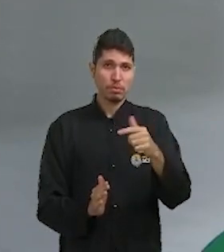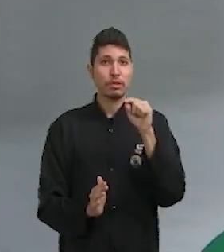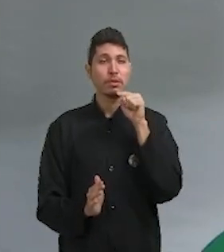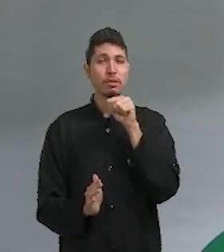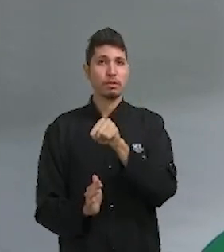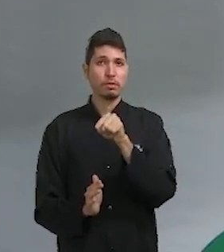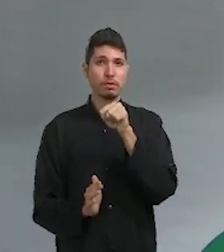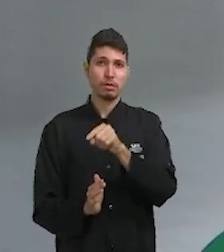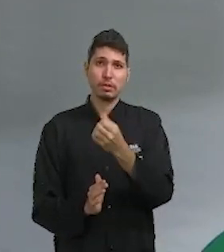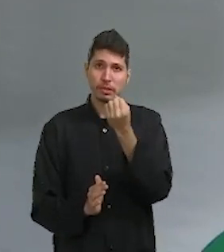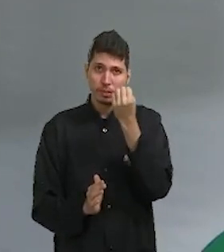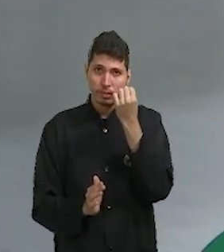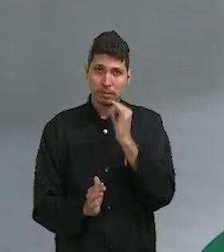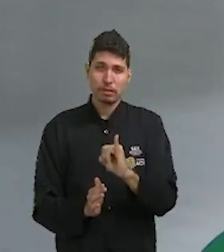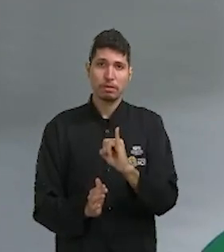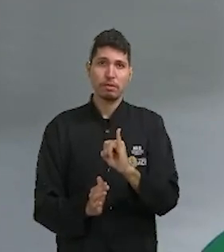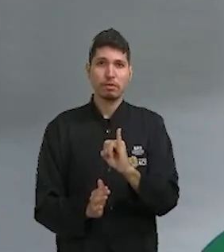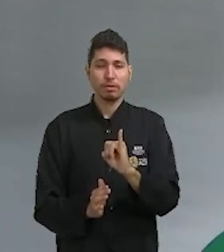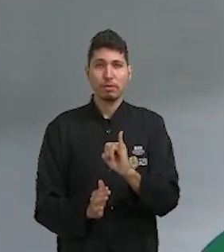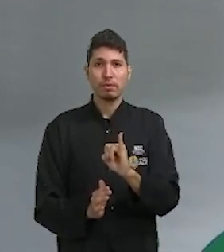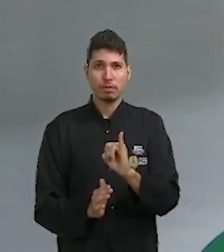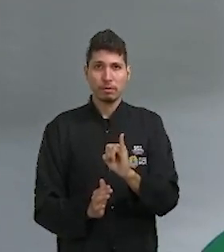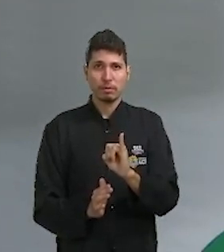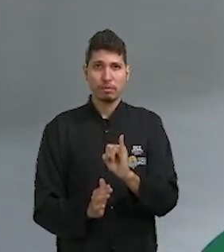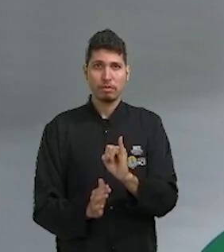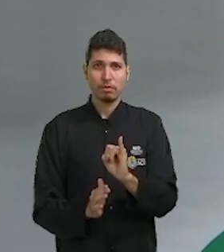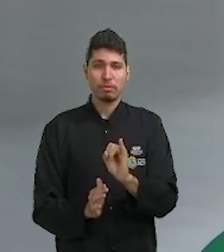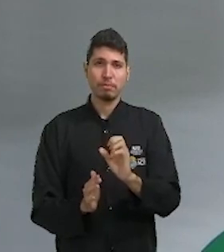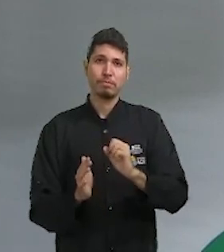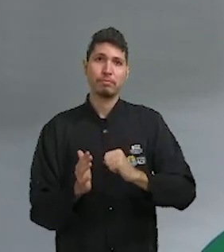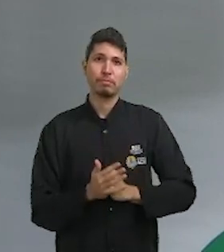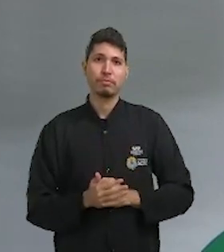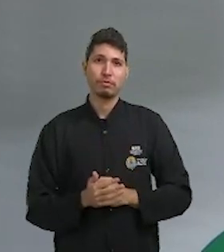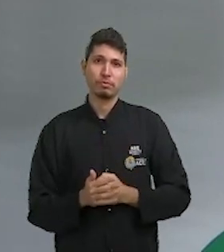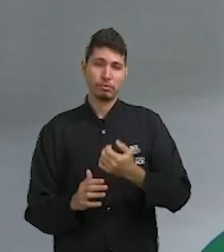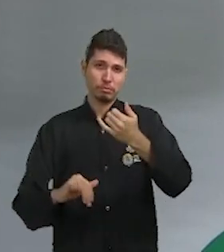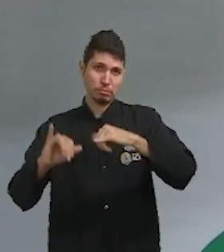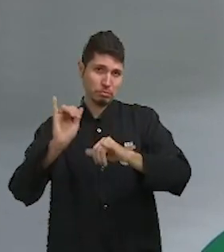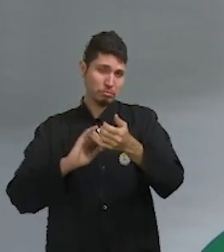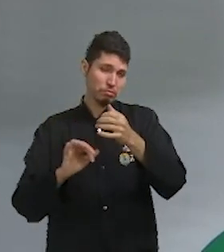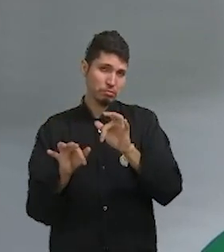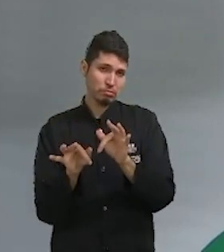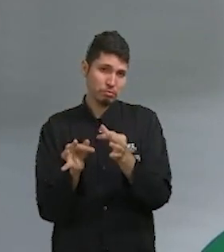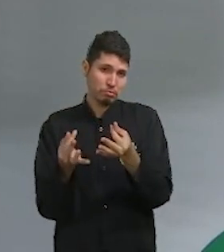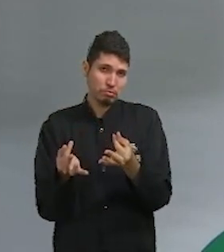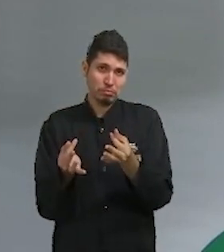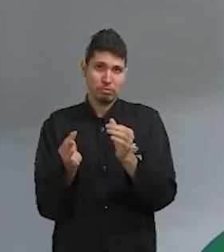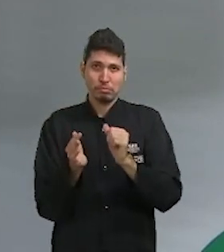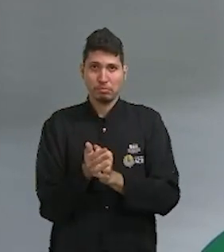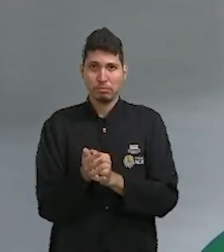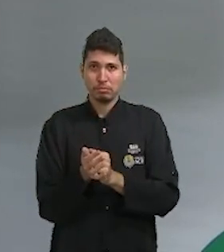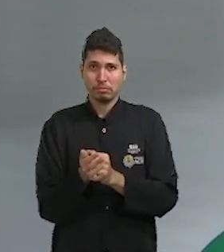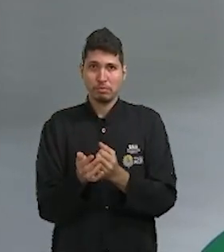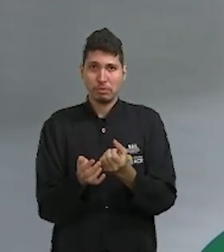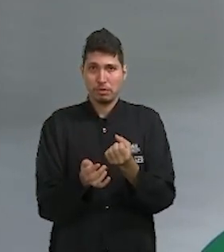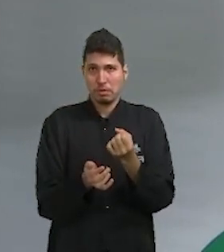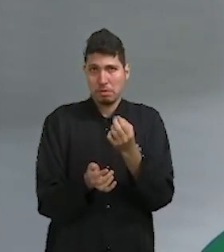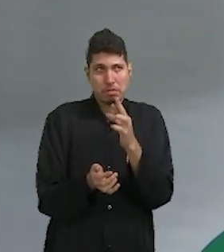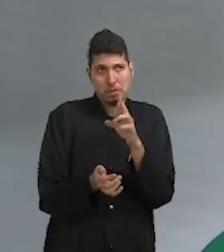que se a gente estiver tratando de uma substância simples e ela não foi